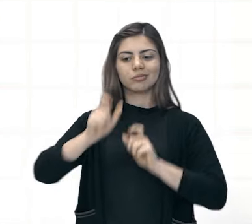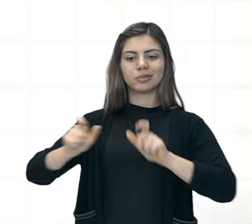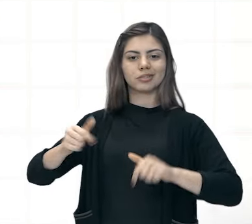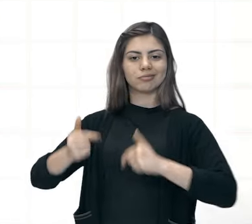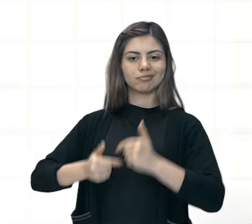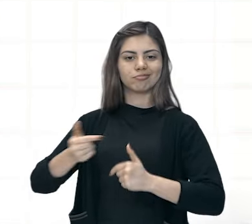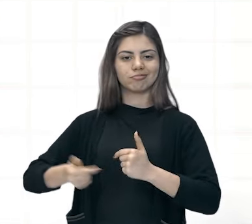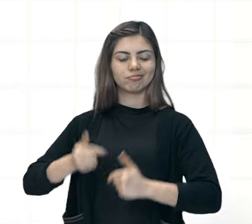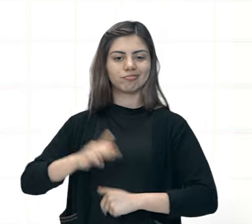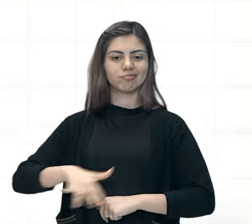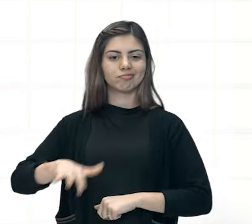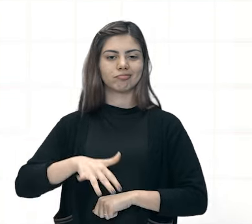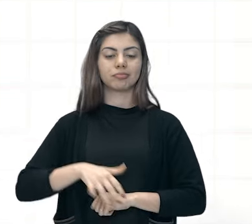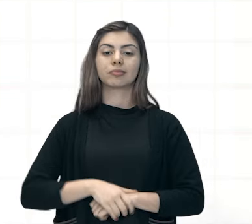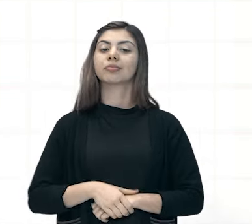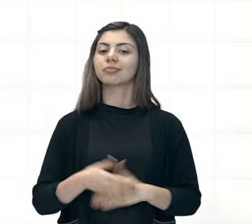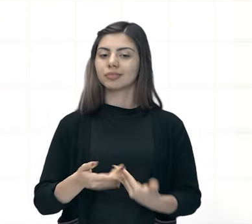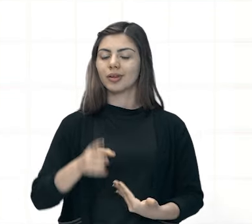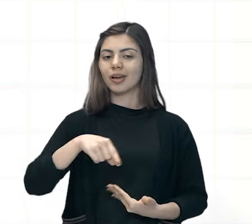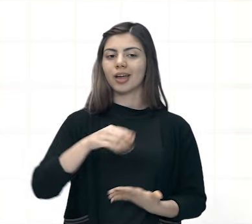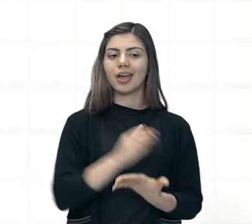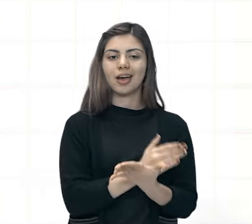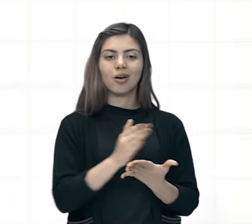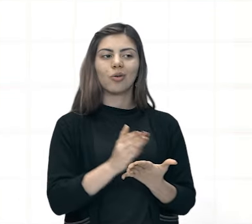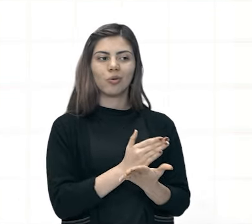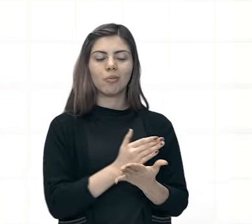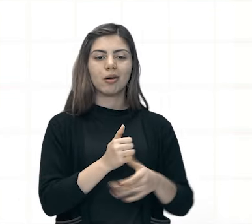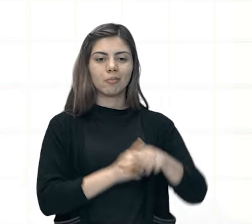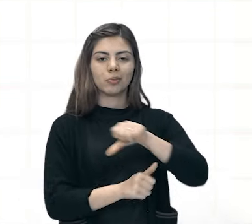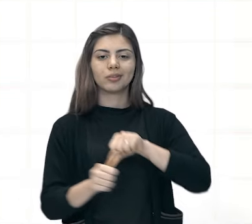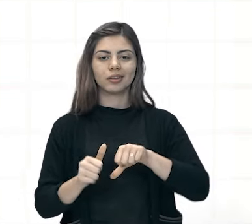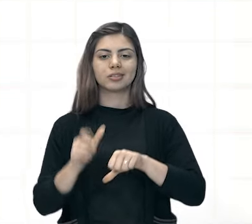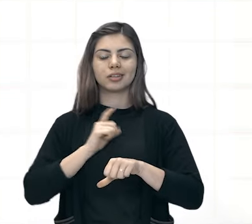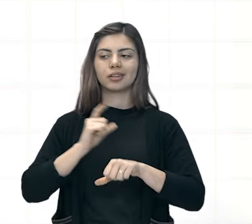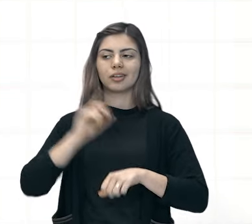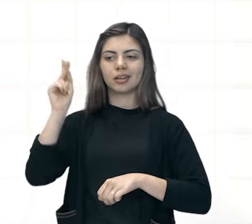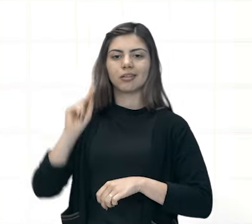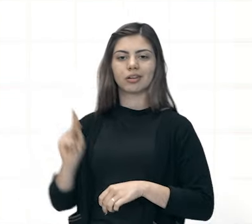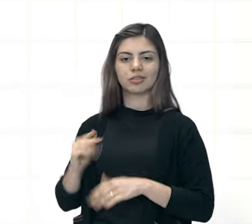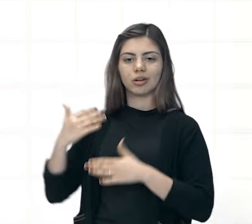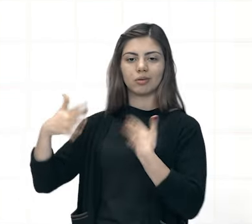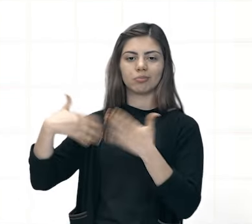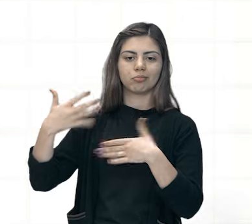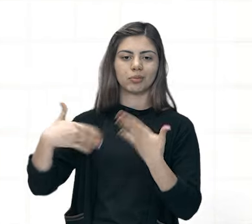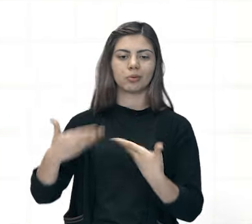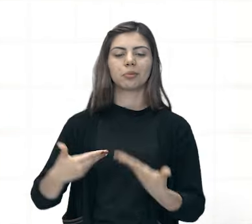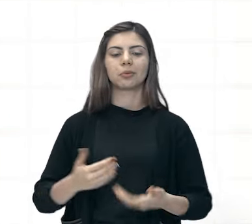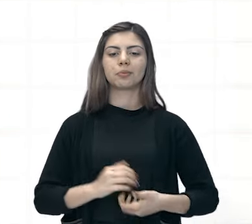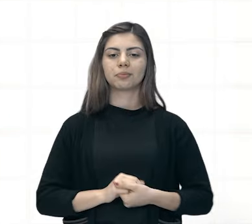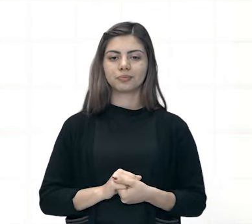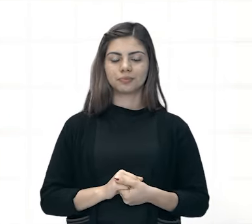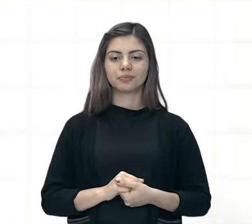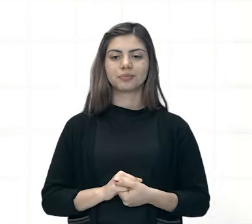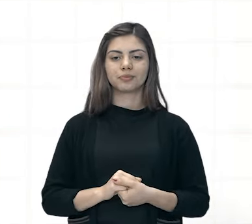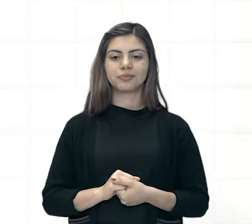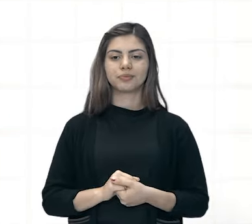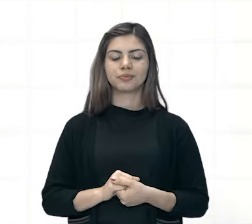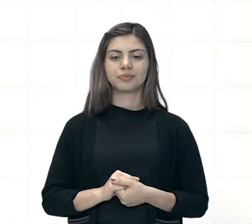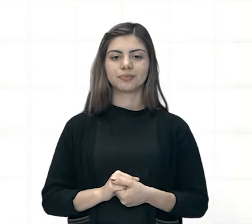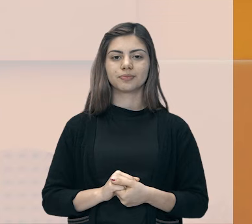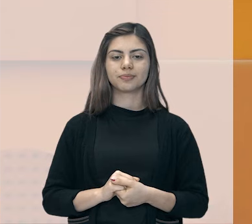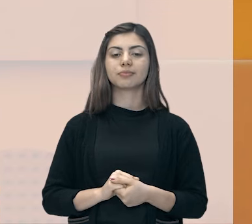trabalhadores. Olha só, são algumas dessas mudanças que foram acontecendo ao longo do tempo,